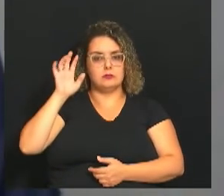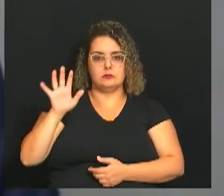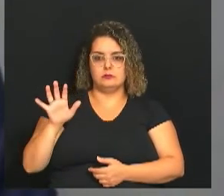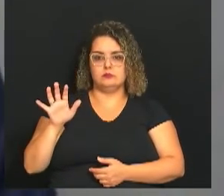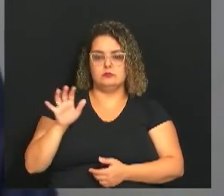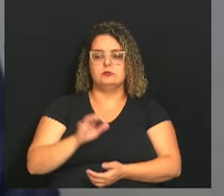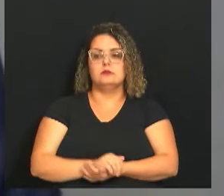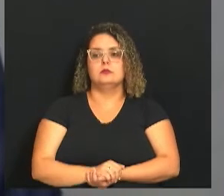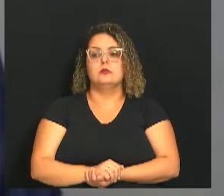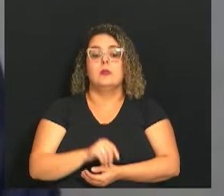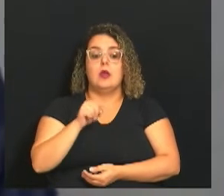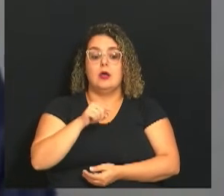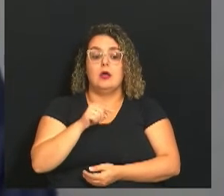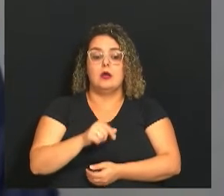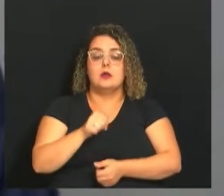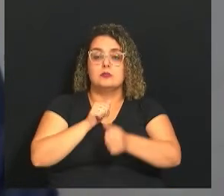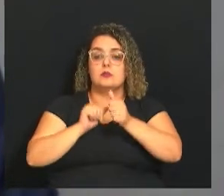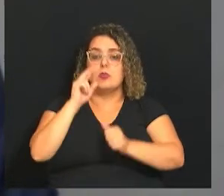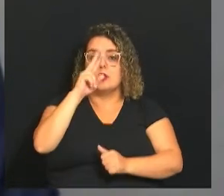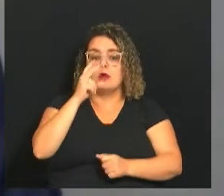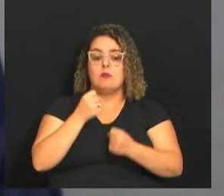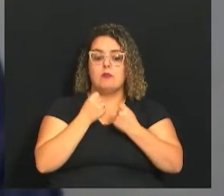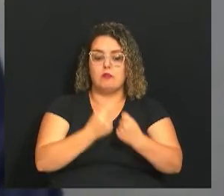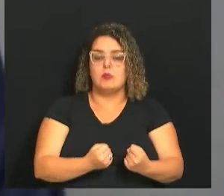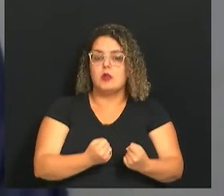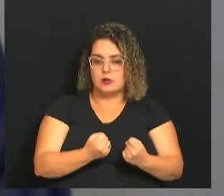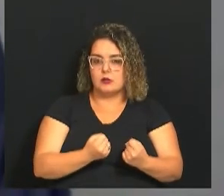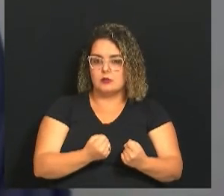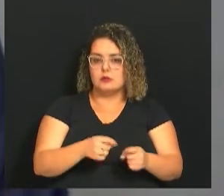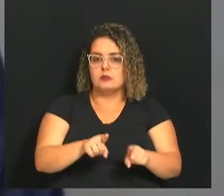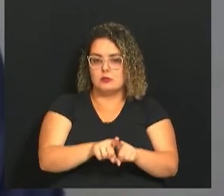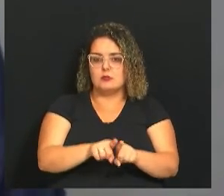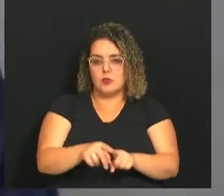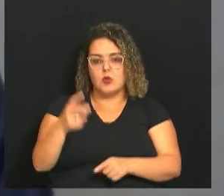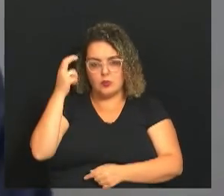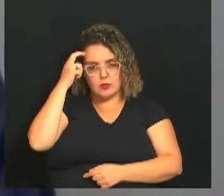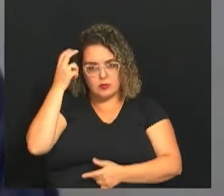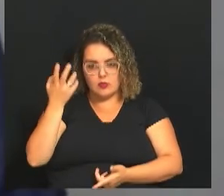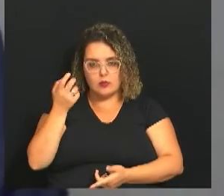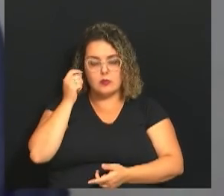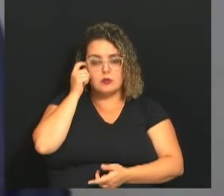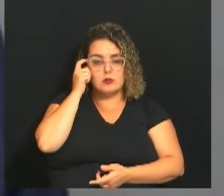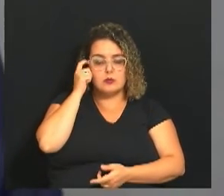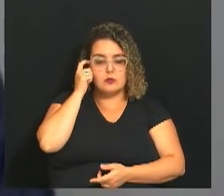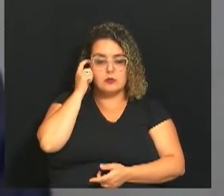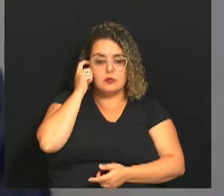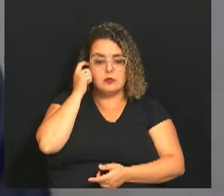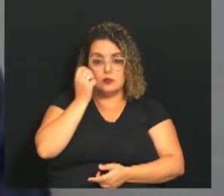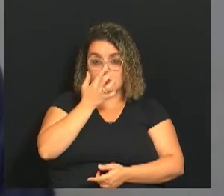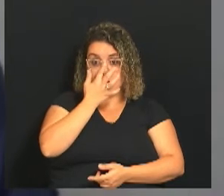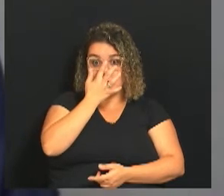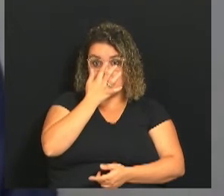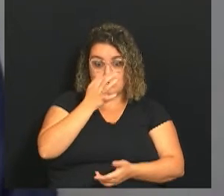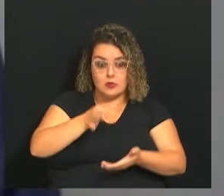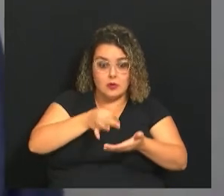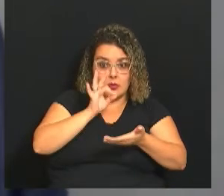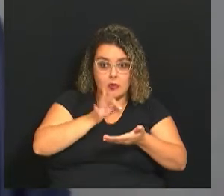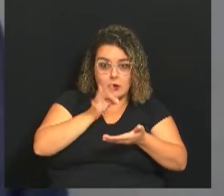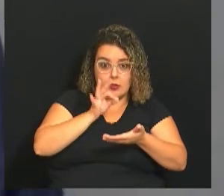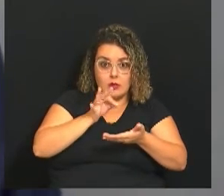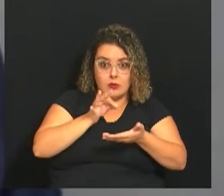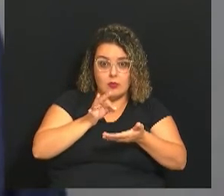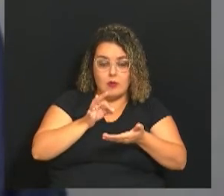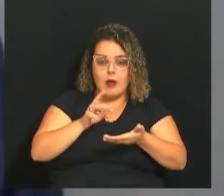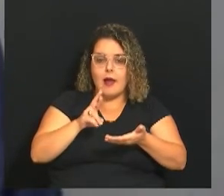mais pesadas também é cultural. Como o senhor mesmo disse, é aquela coisa. É o café com rabo de galo, é o café com